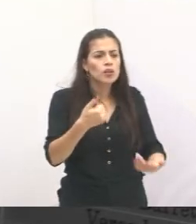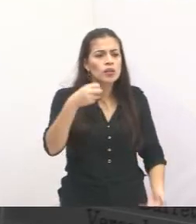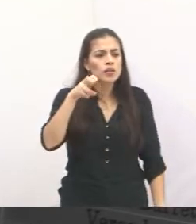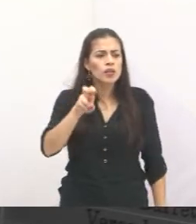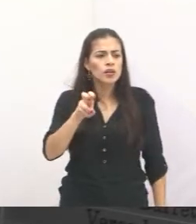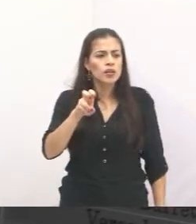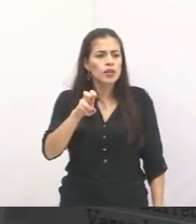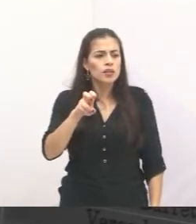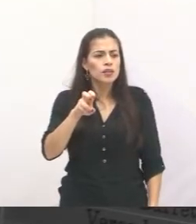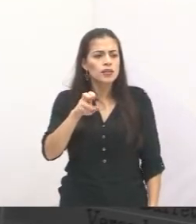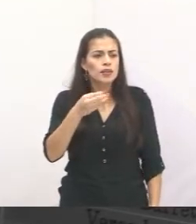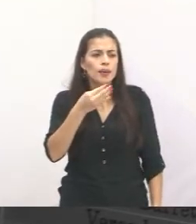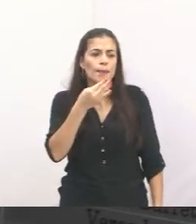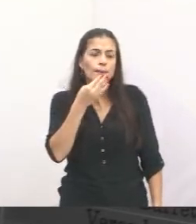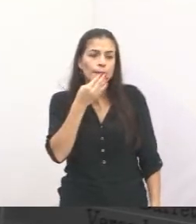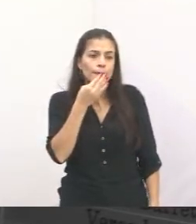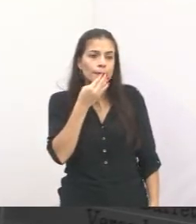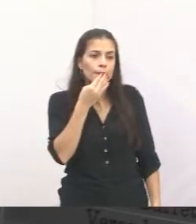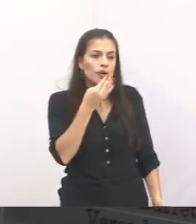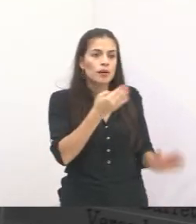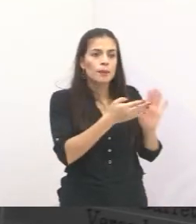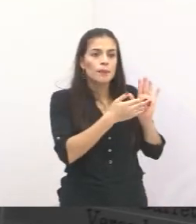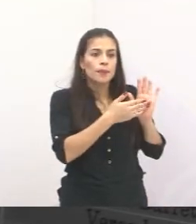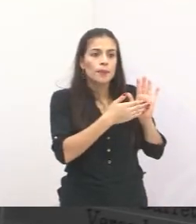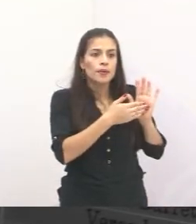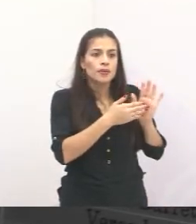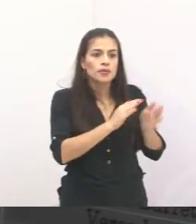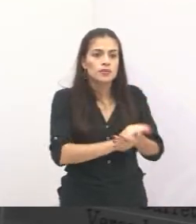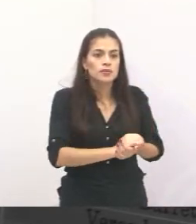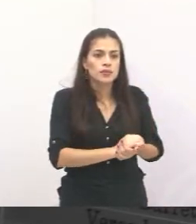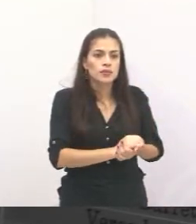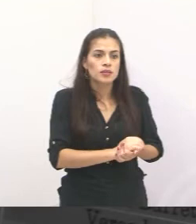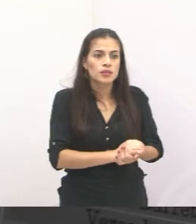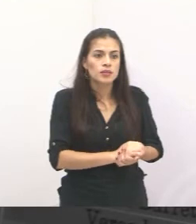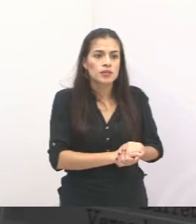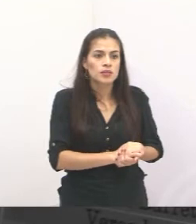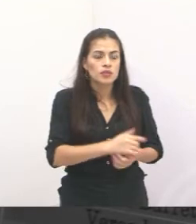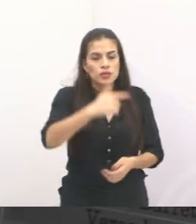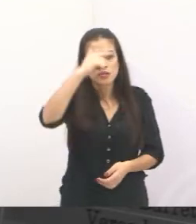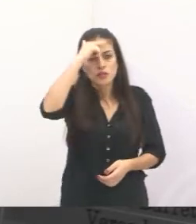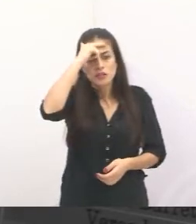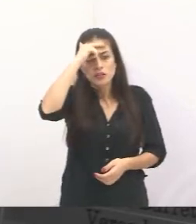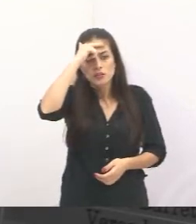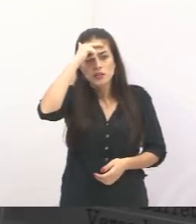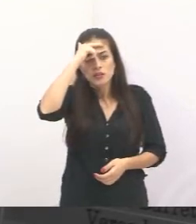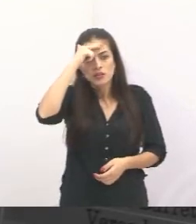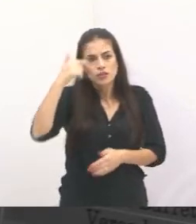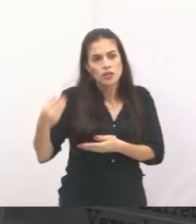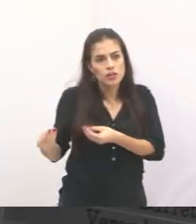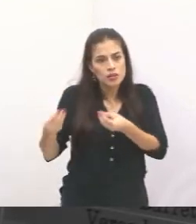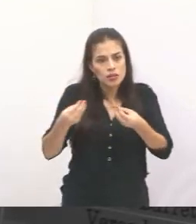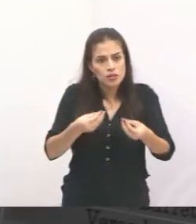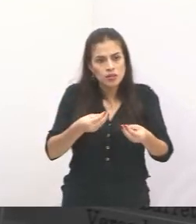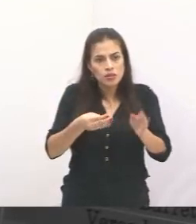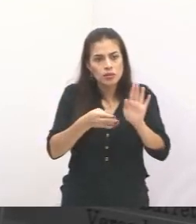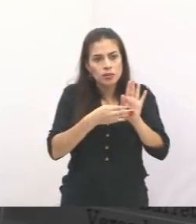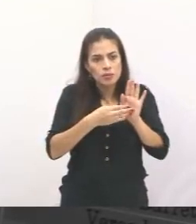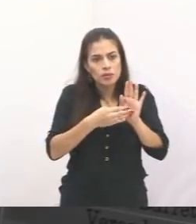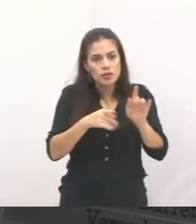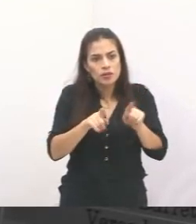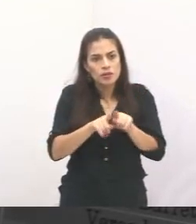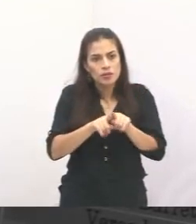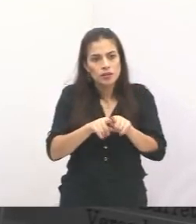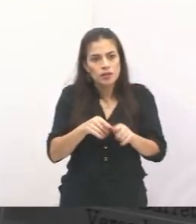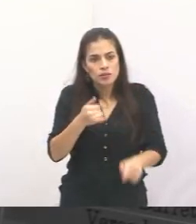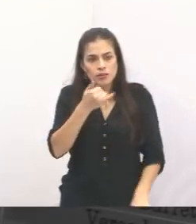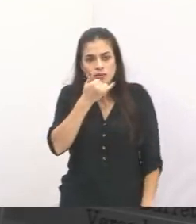2 delas... O vereador Luiz Flávio não, disse não, né? Não. Trouxe também proposta? Não falei nada. Desculpa, vereador,